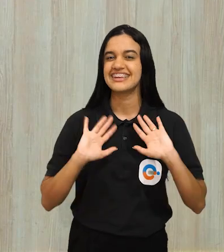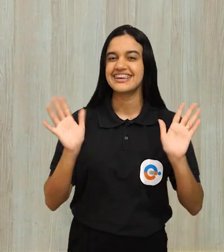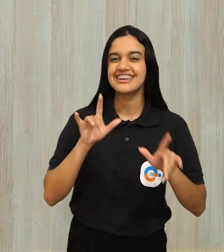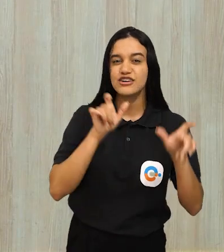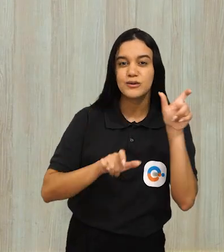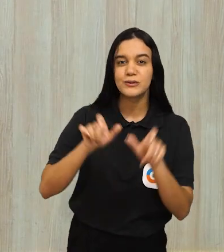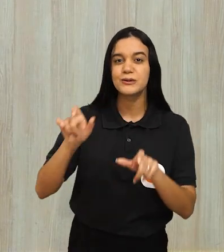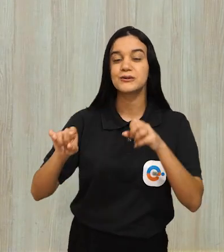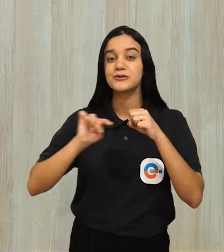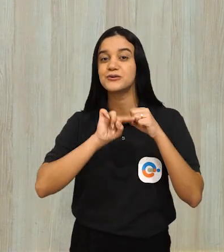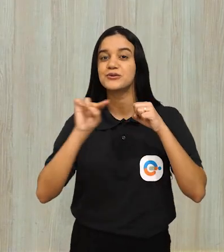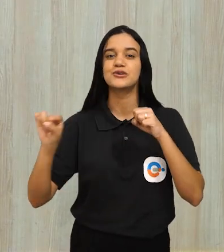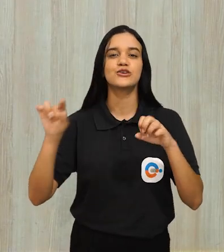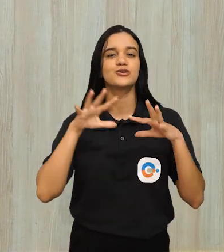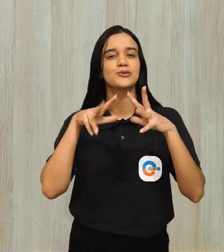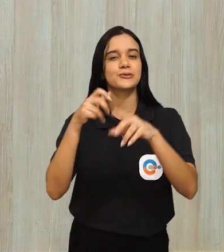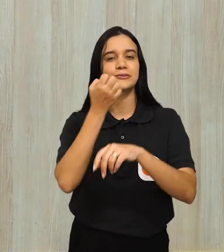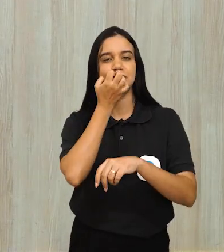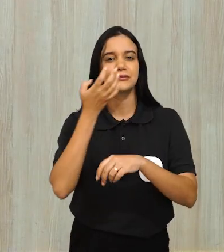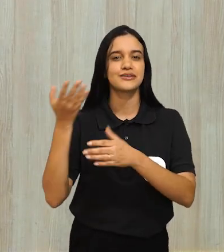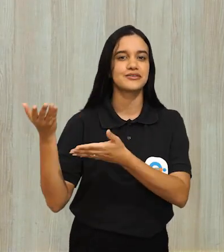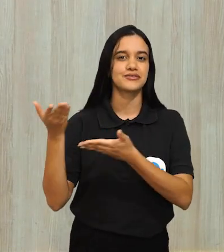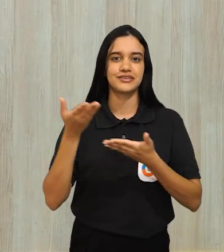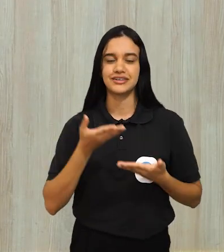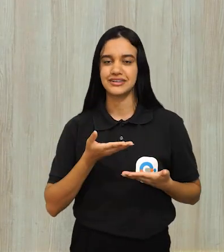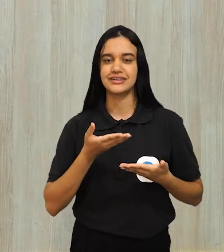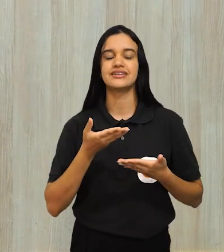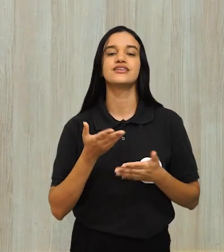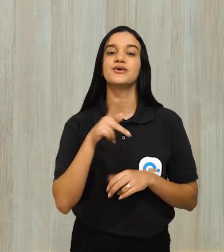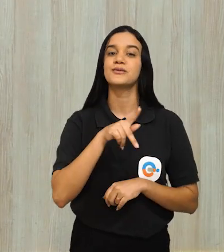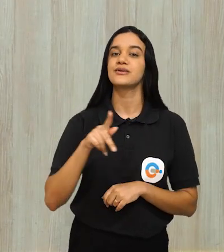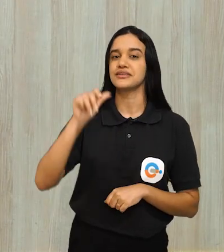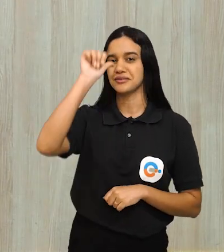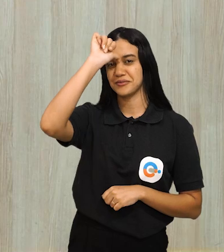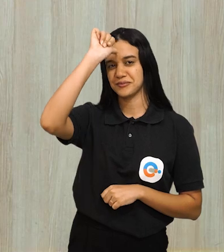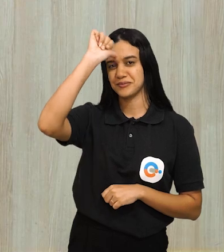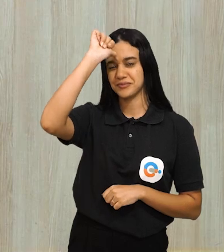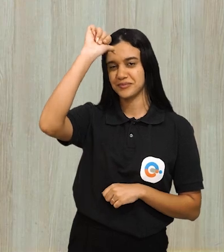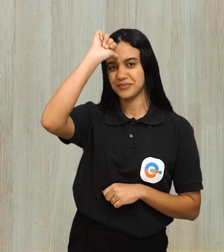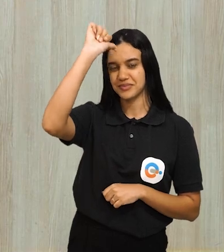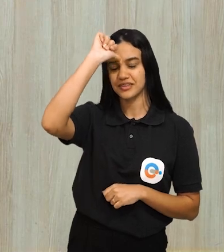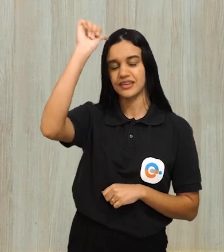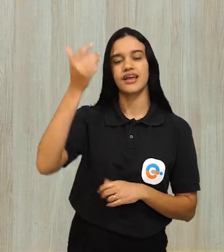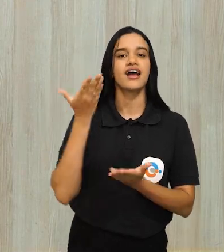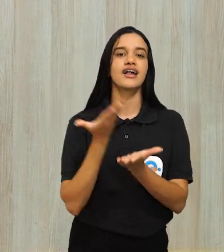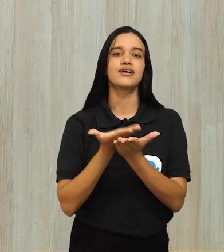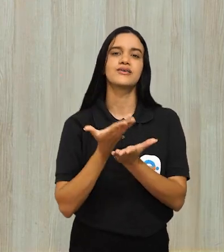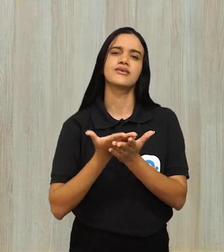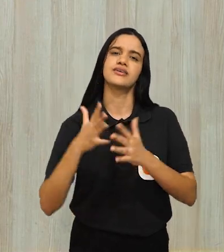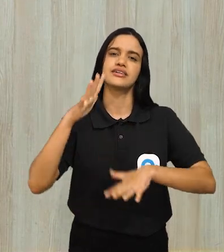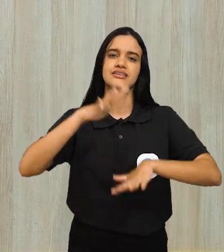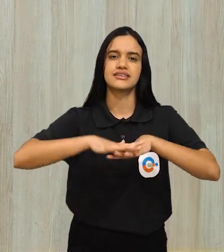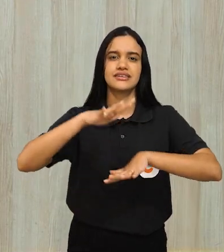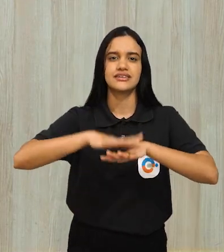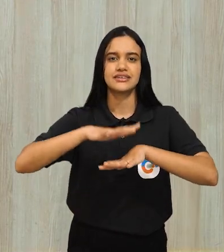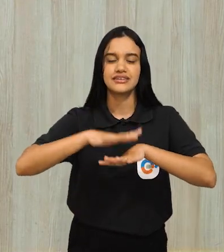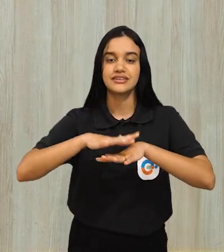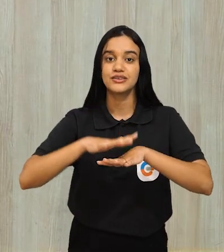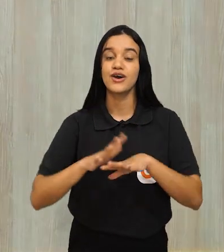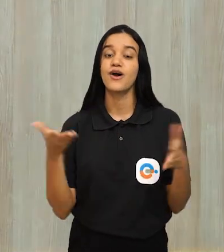fala galerinha do and Tec sejam todos muito bem-vindos Professor Welliton Moura Mais uma aula de